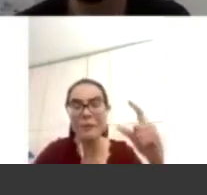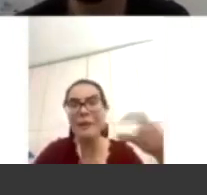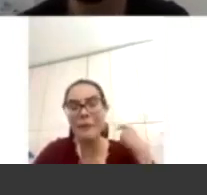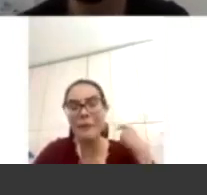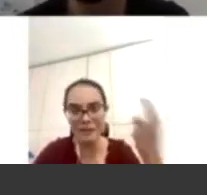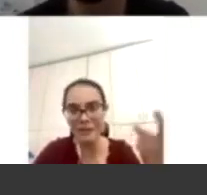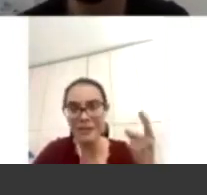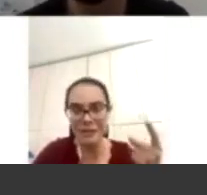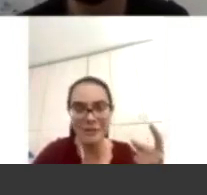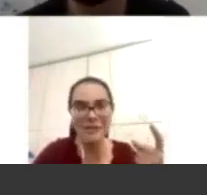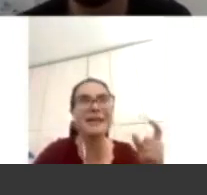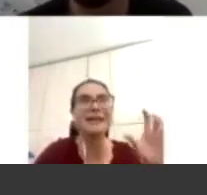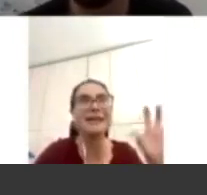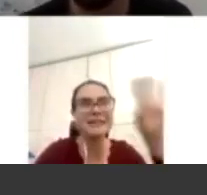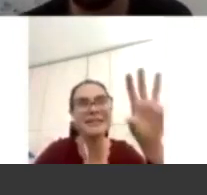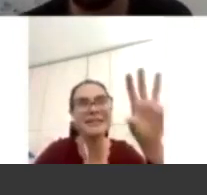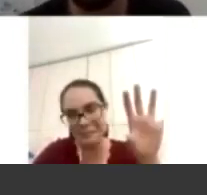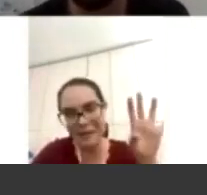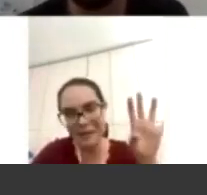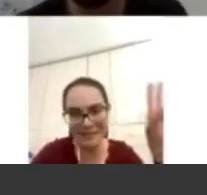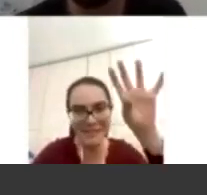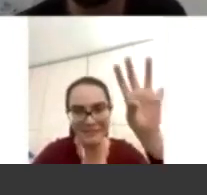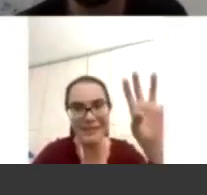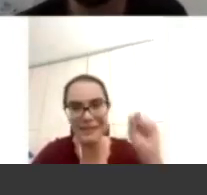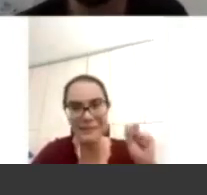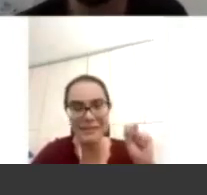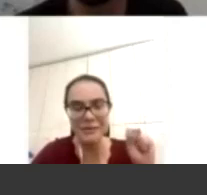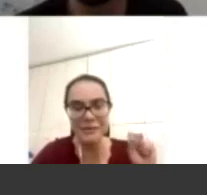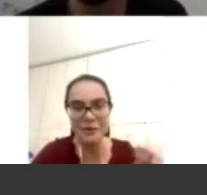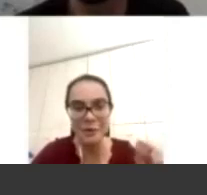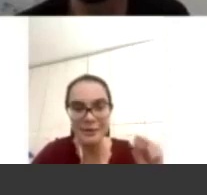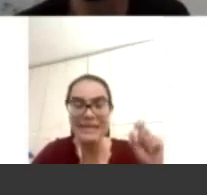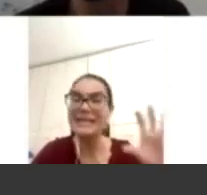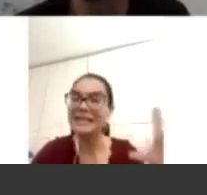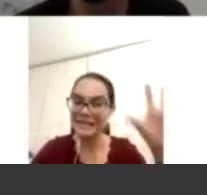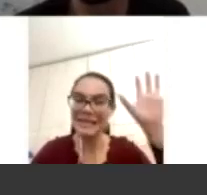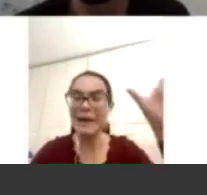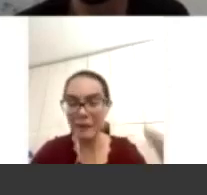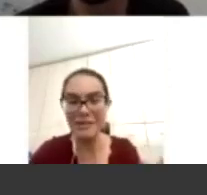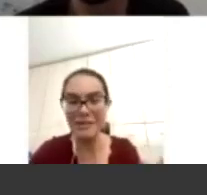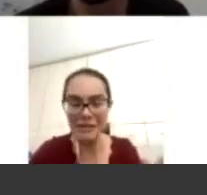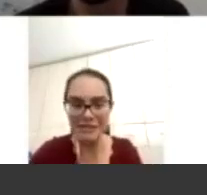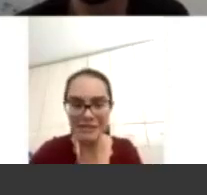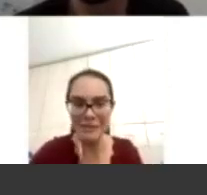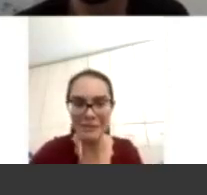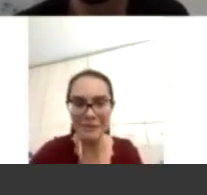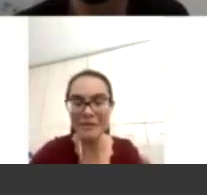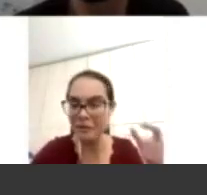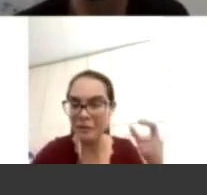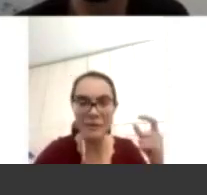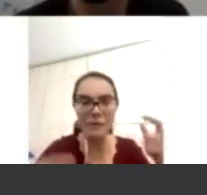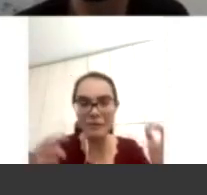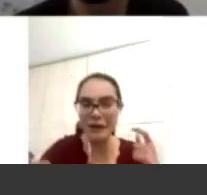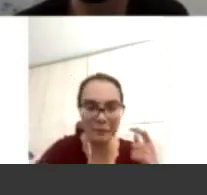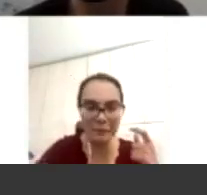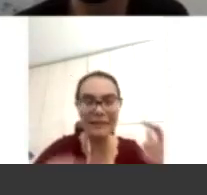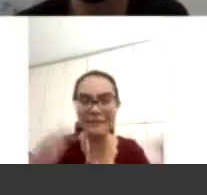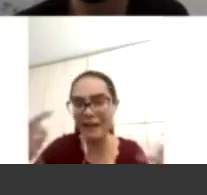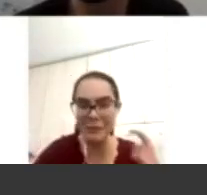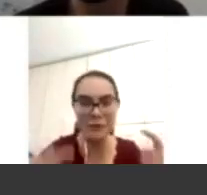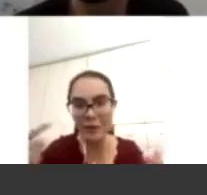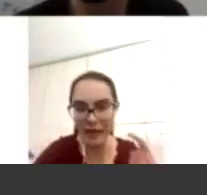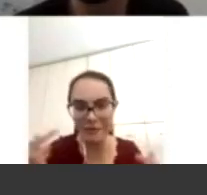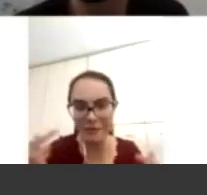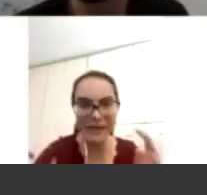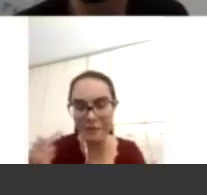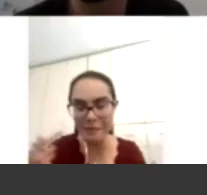Então, a primeira página que a gente abriria, antes dessa página até de avalie pacientes com sintomas, seria a página do índice mesmo. E isso é uma coisa muito legal para quem não